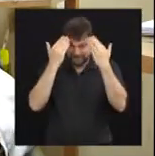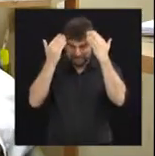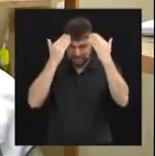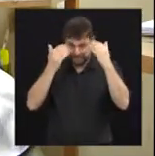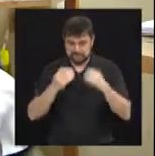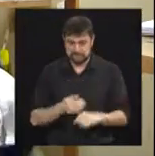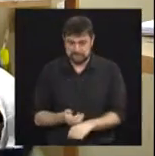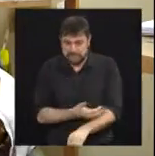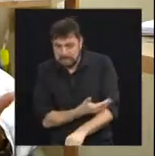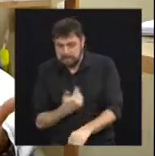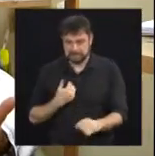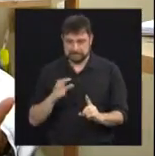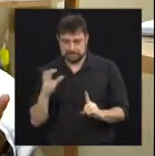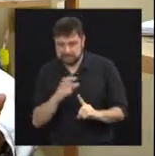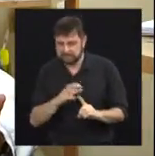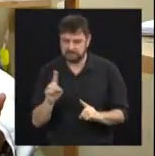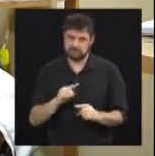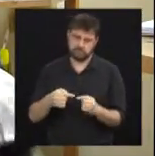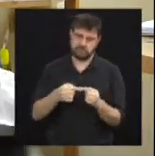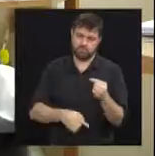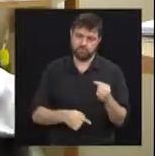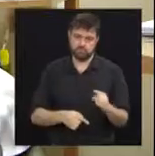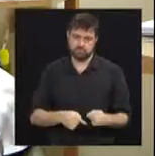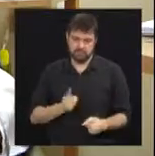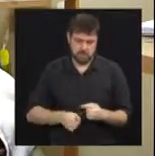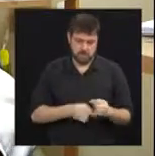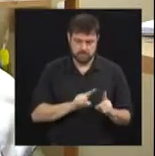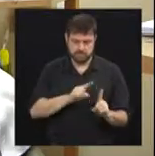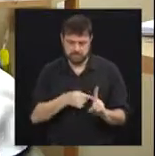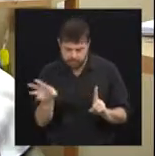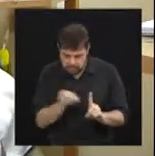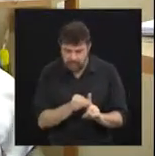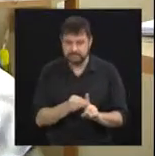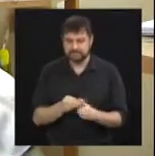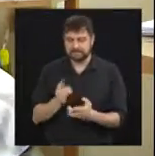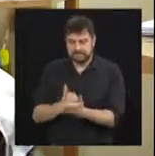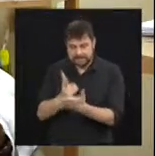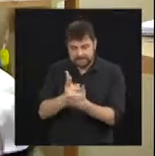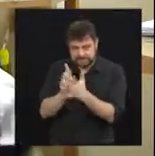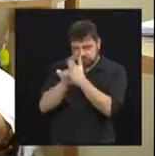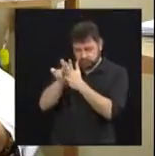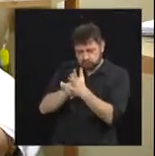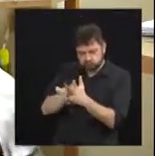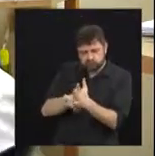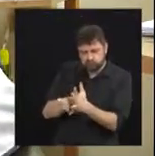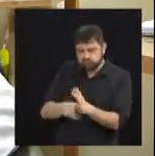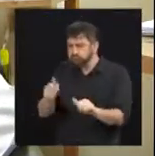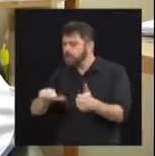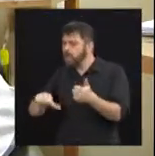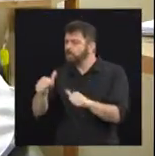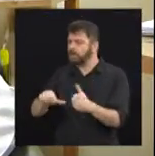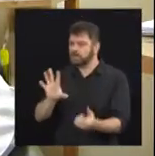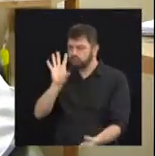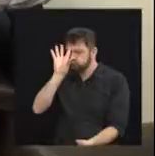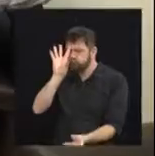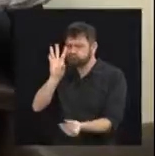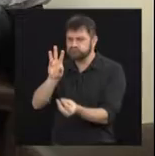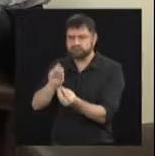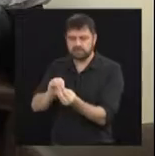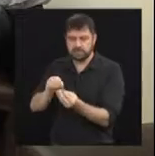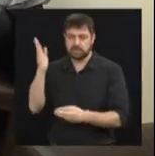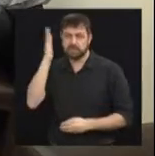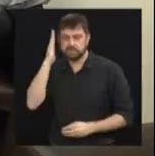não é considerado como um fator de infertilidade. Portanto, sempre é necessário que se faça uma investigação completa mesmo do casal